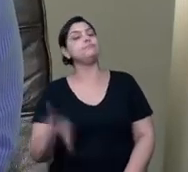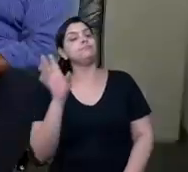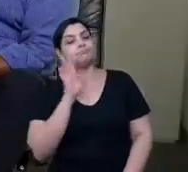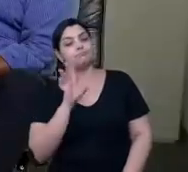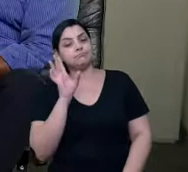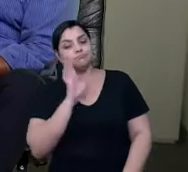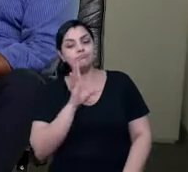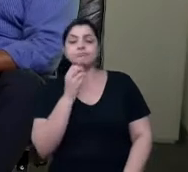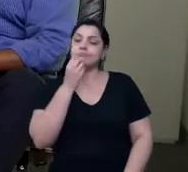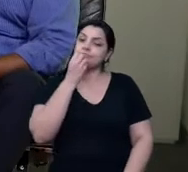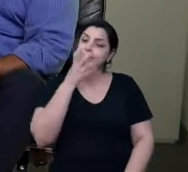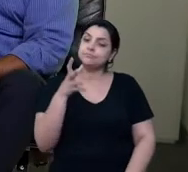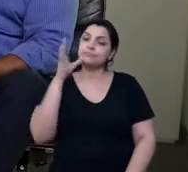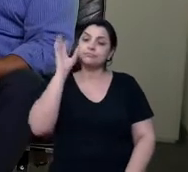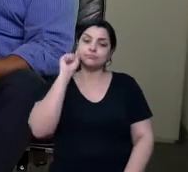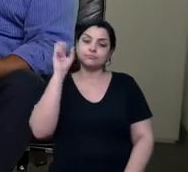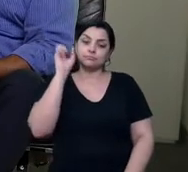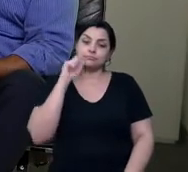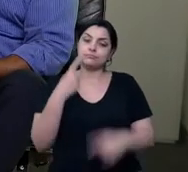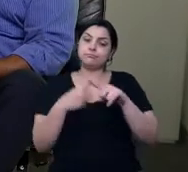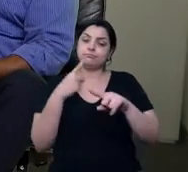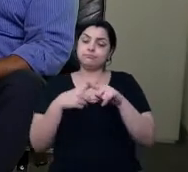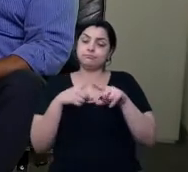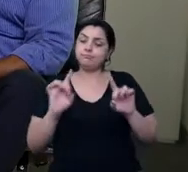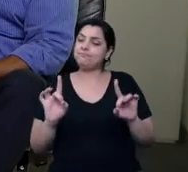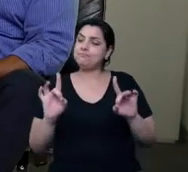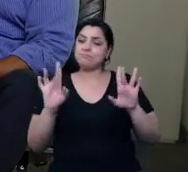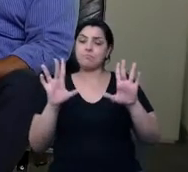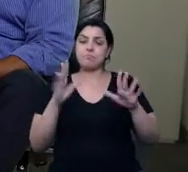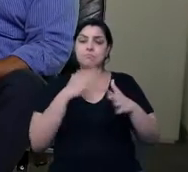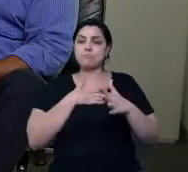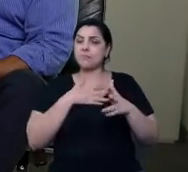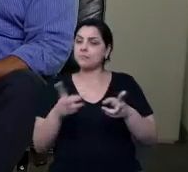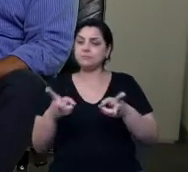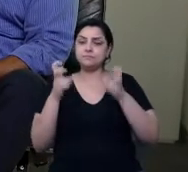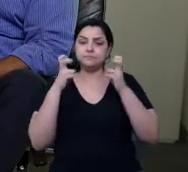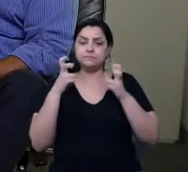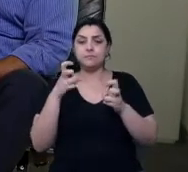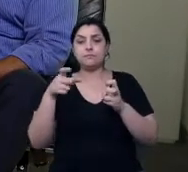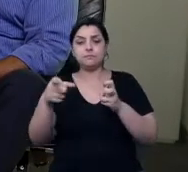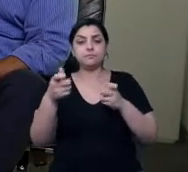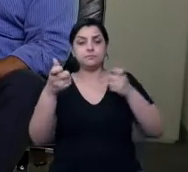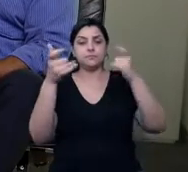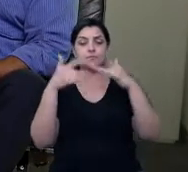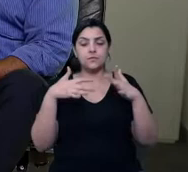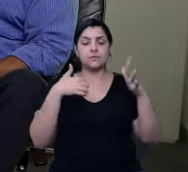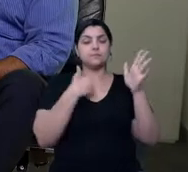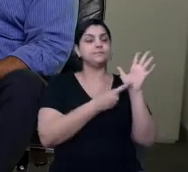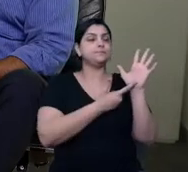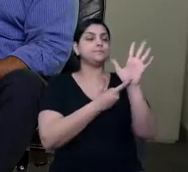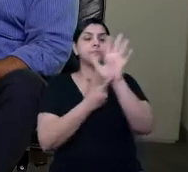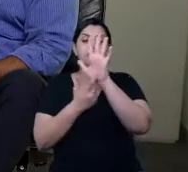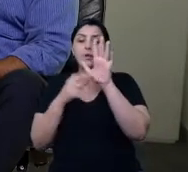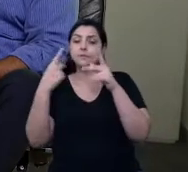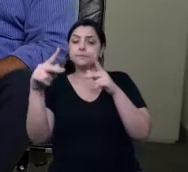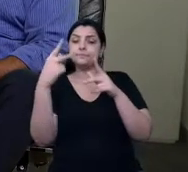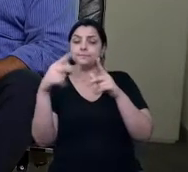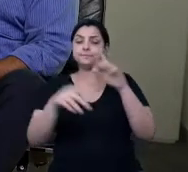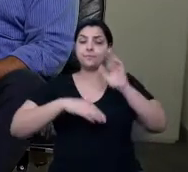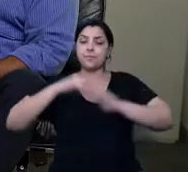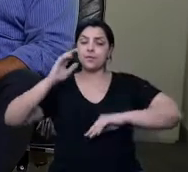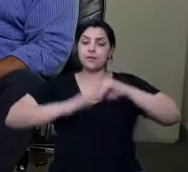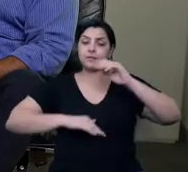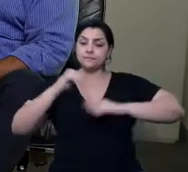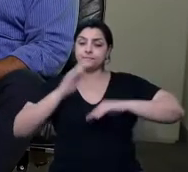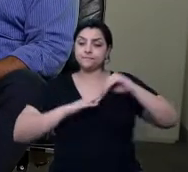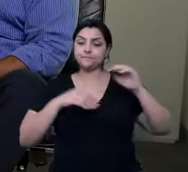ouvir de você, porque foi uma constatação minha, né, assistindo a exposição e vendo um pouquinho da sua produção. Tenho te